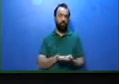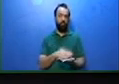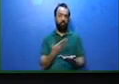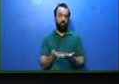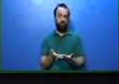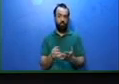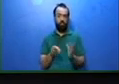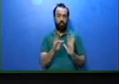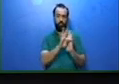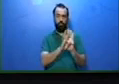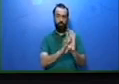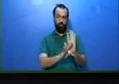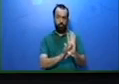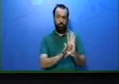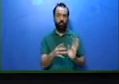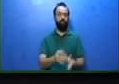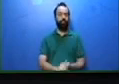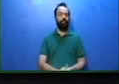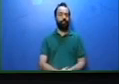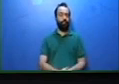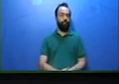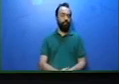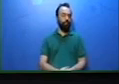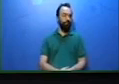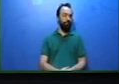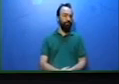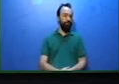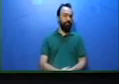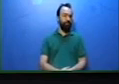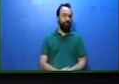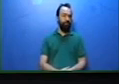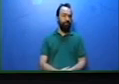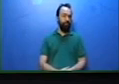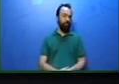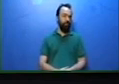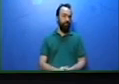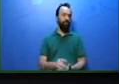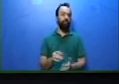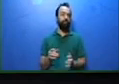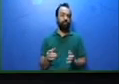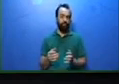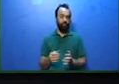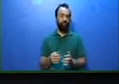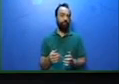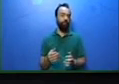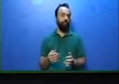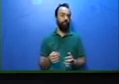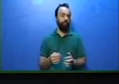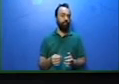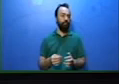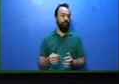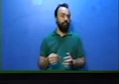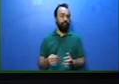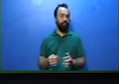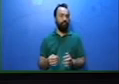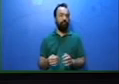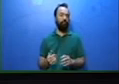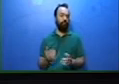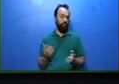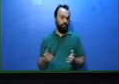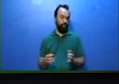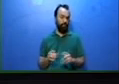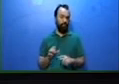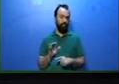Interpretação de texto e imagens, nós vamos analisar hoje bastante coisa relacionada a imagens.